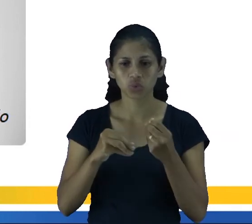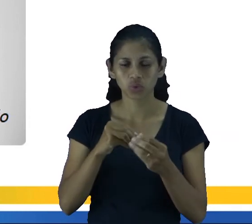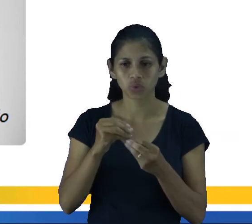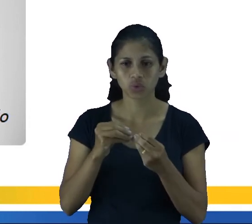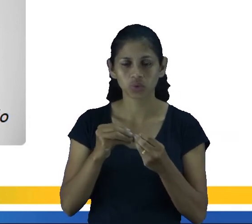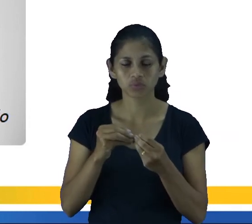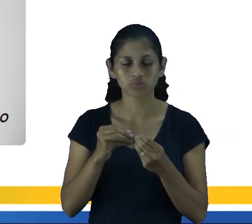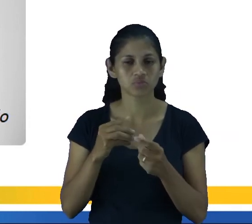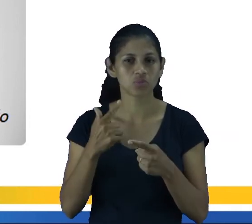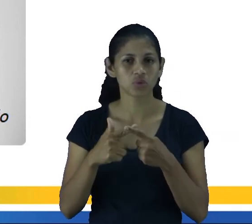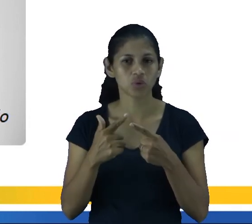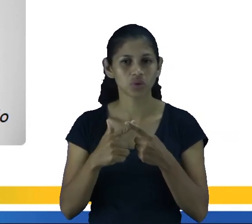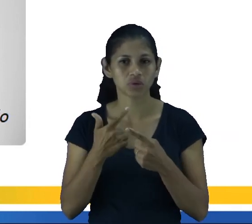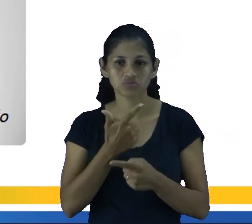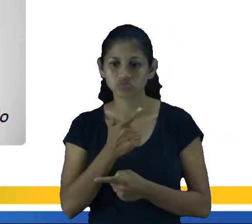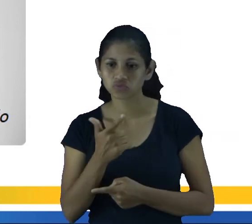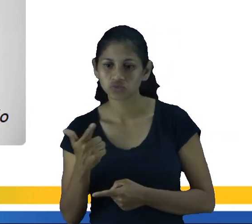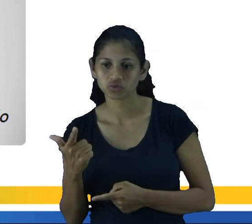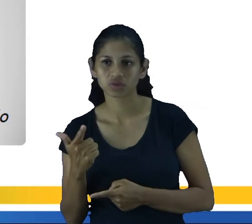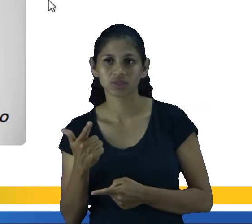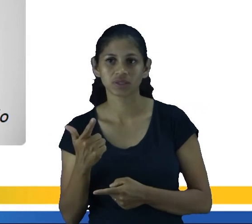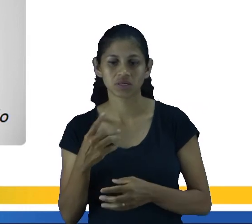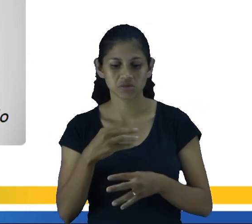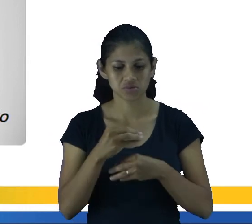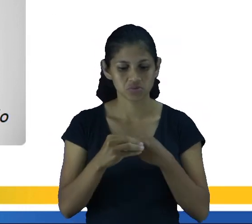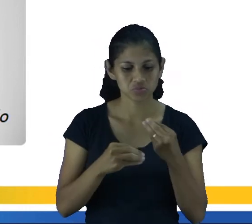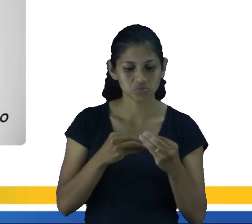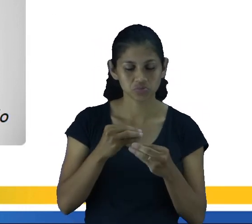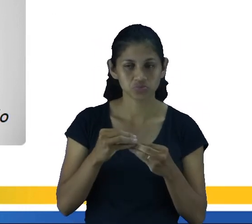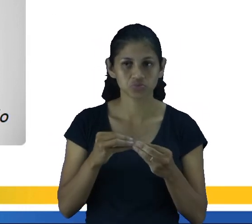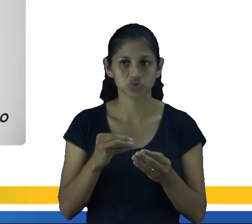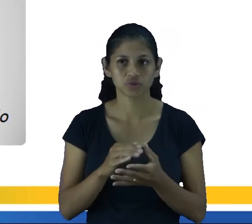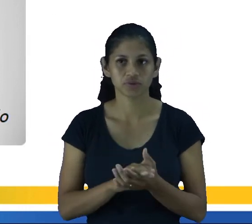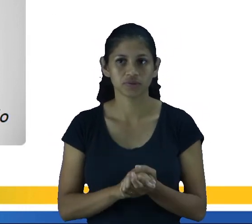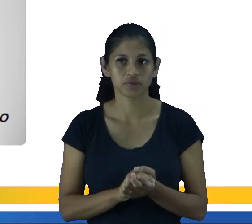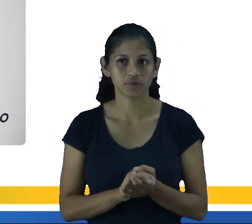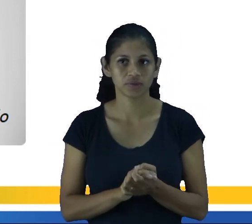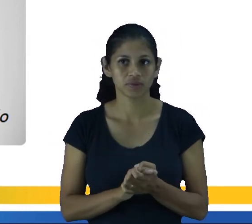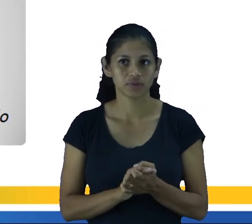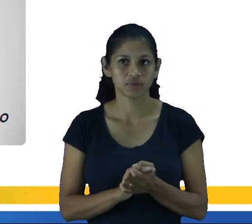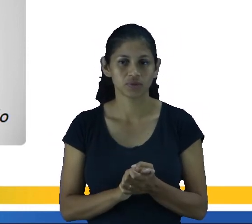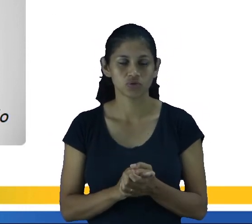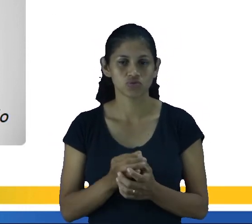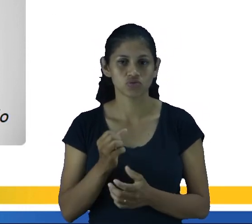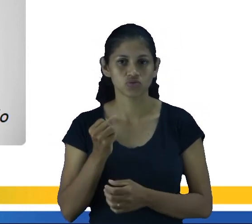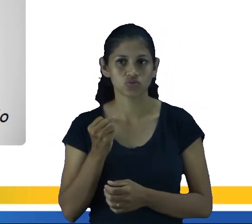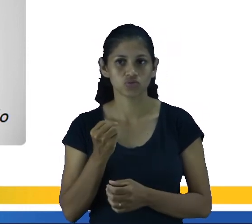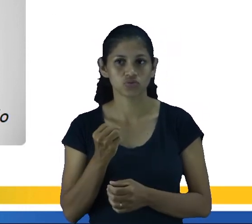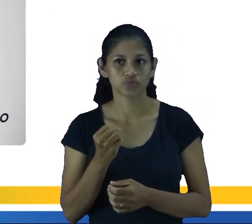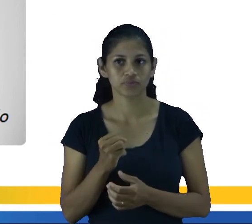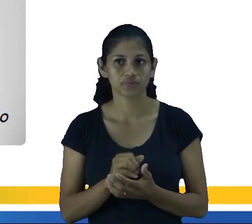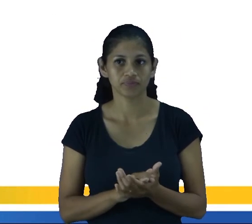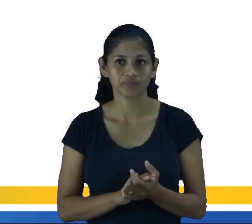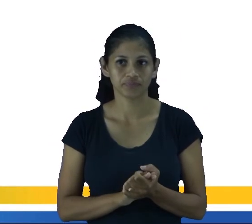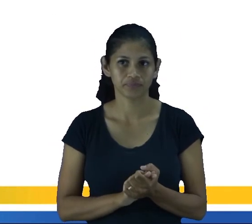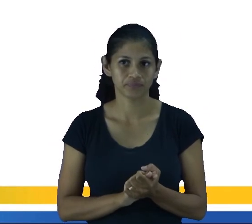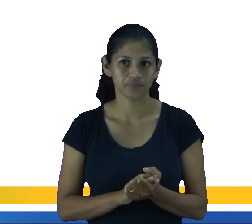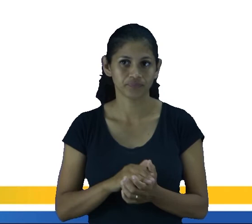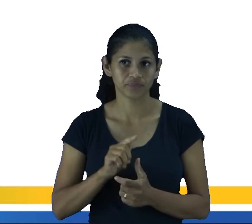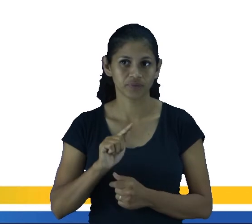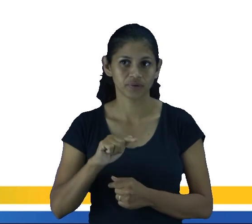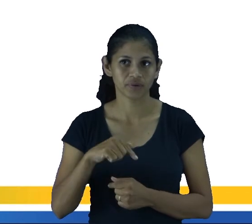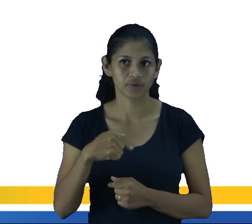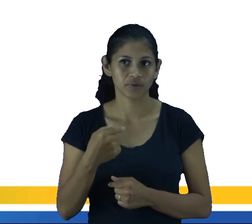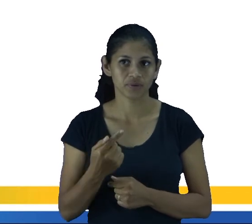sal insolúvel. Então essa reação ela não ocorre. Ela vai ocorrer somente se ela formar um sal insolúvel. Né? A